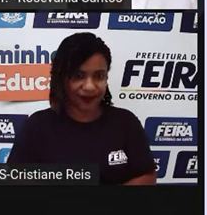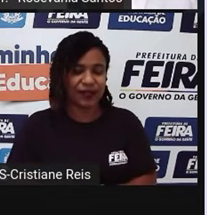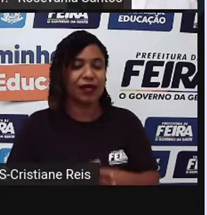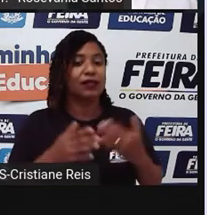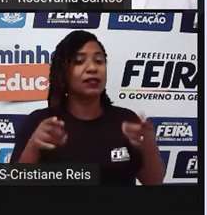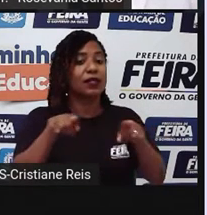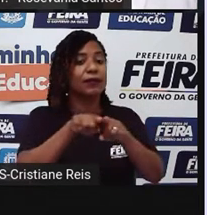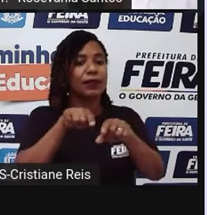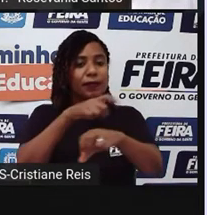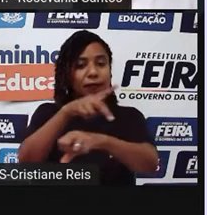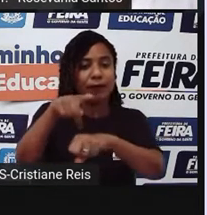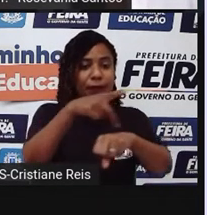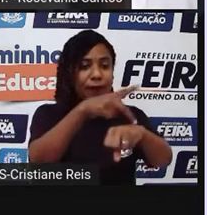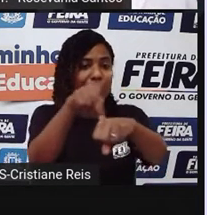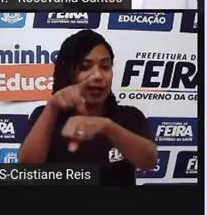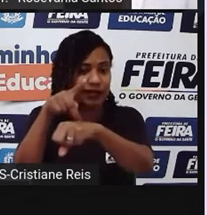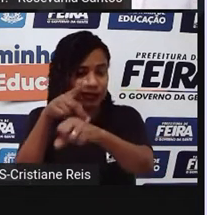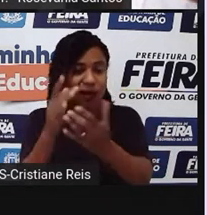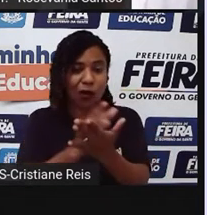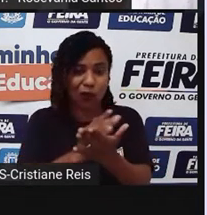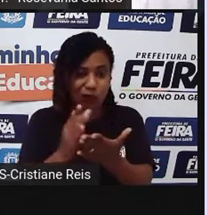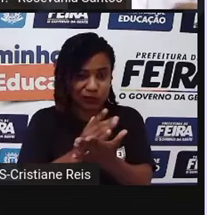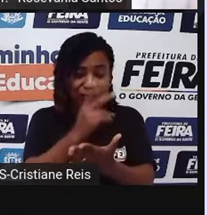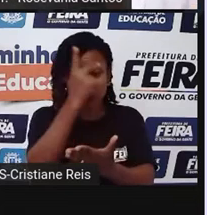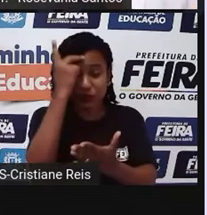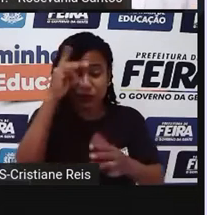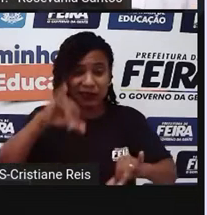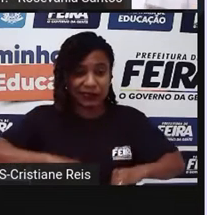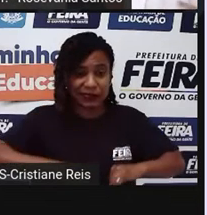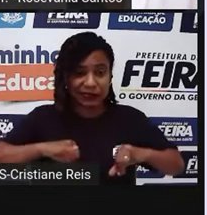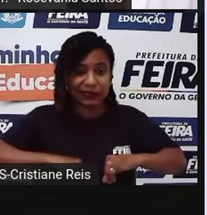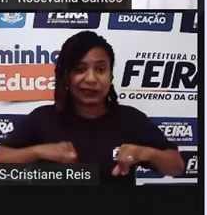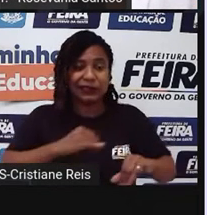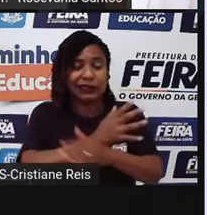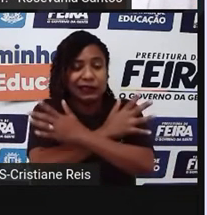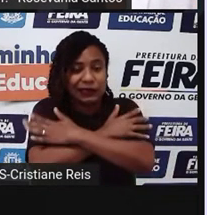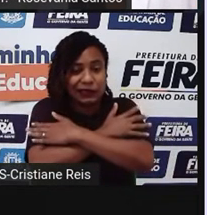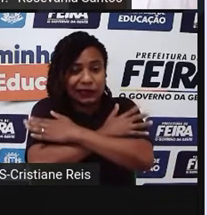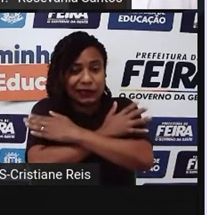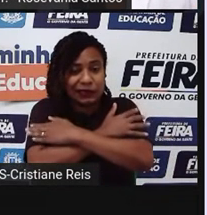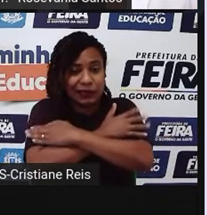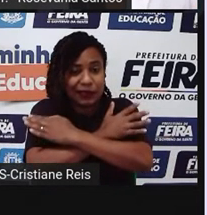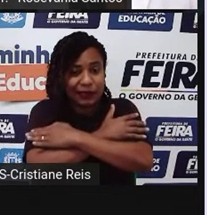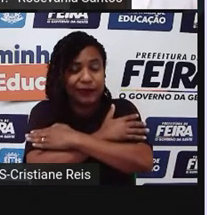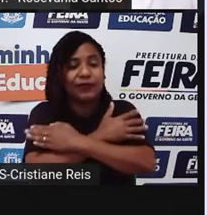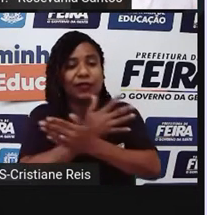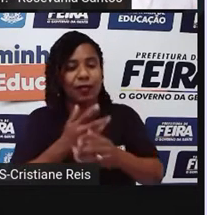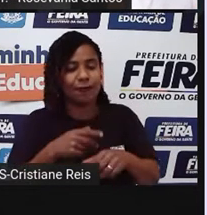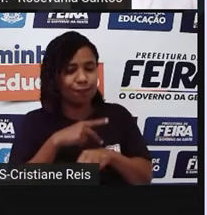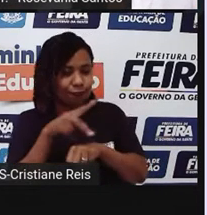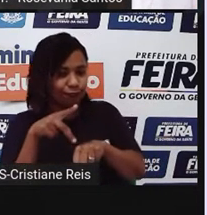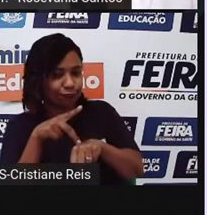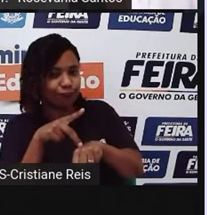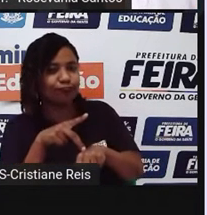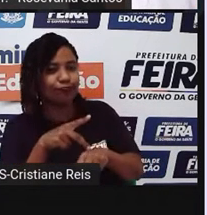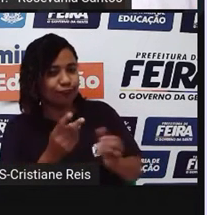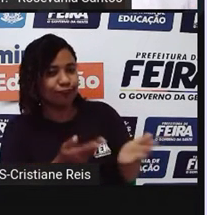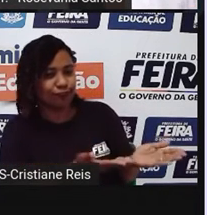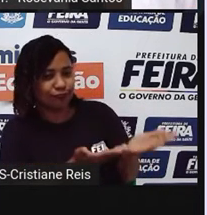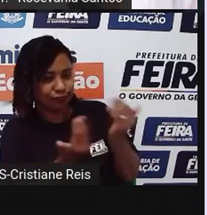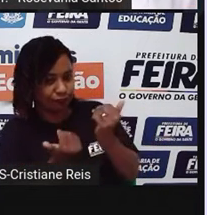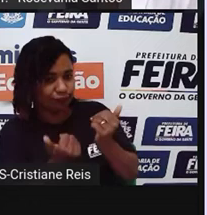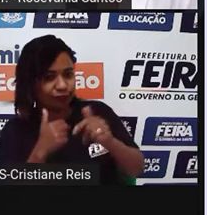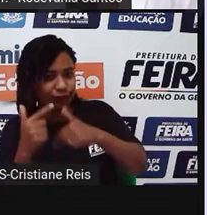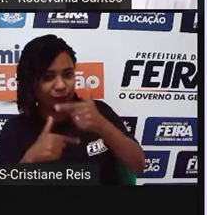muito elevado, ou é muito elevado, e que as pessoas, infelizmente, trabalhavam por salários